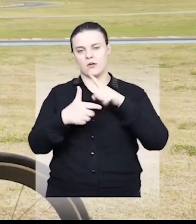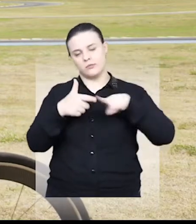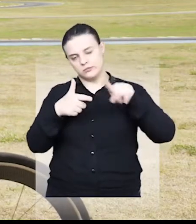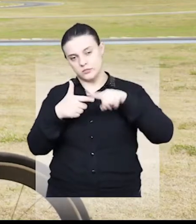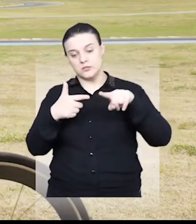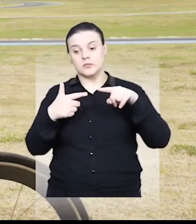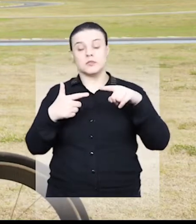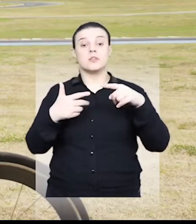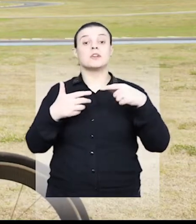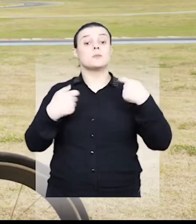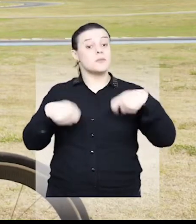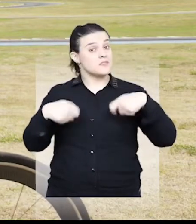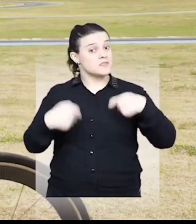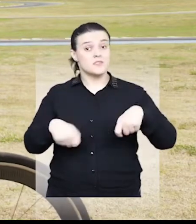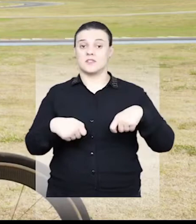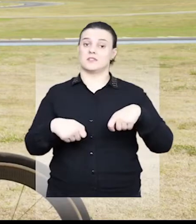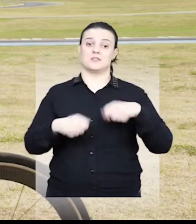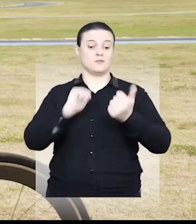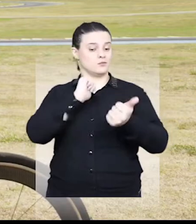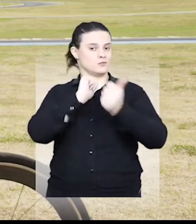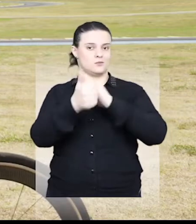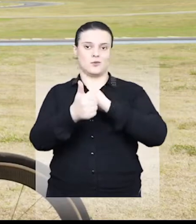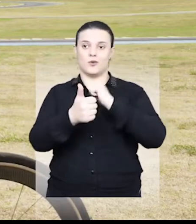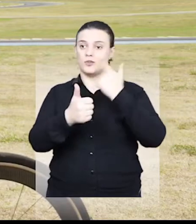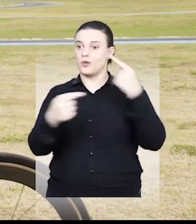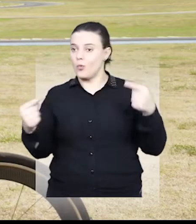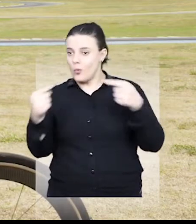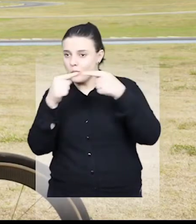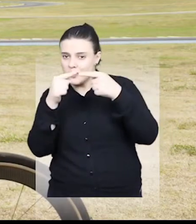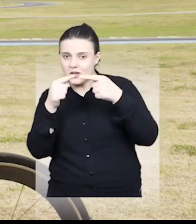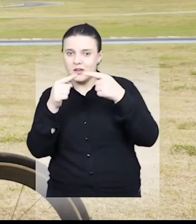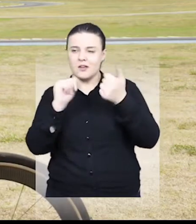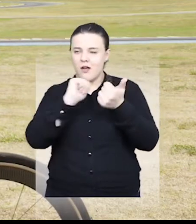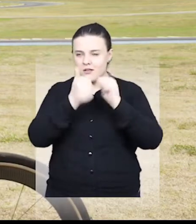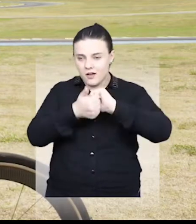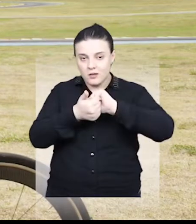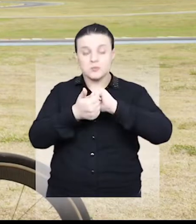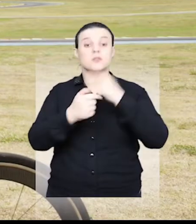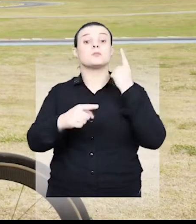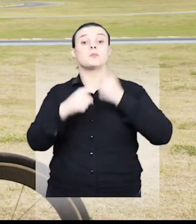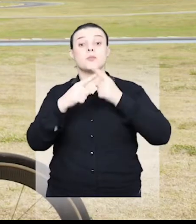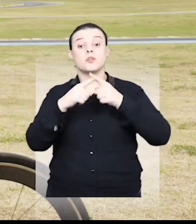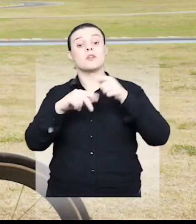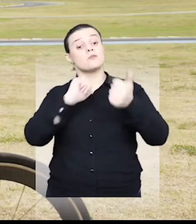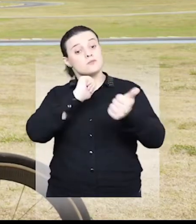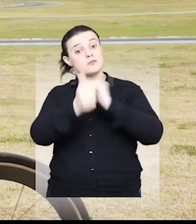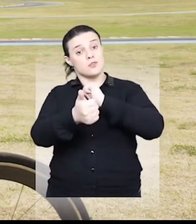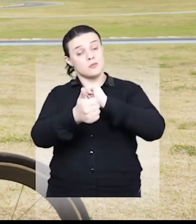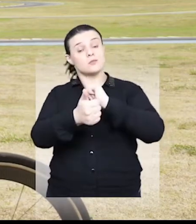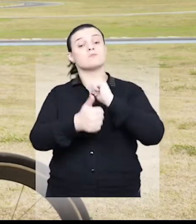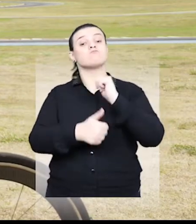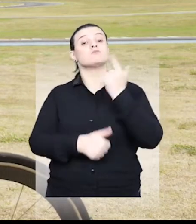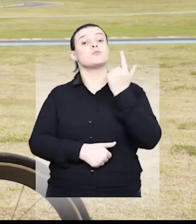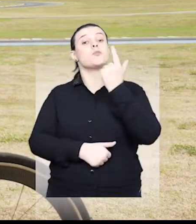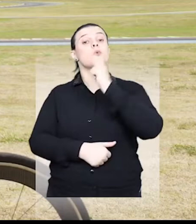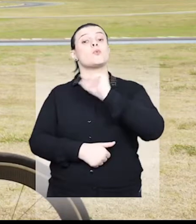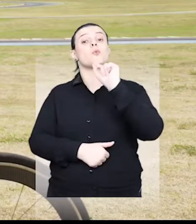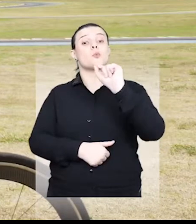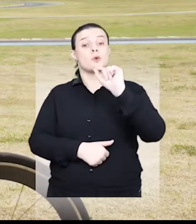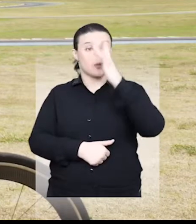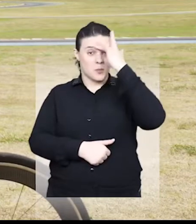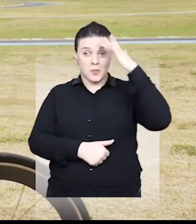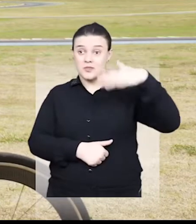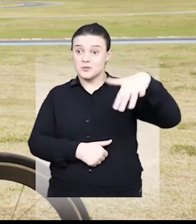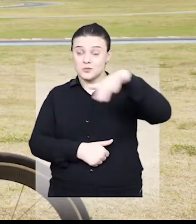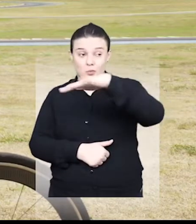ou limitação, que venham procurar um esporte, que se adaptam, porque através do esporte você